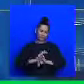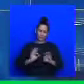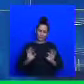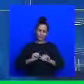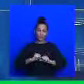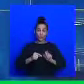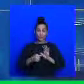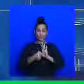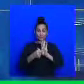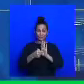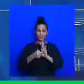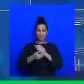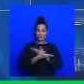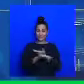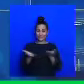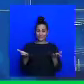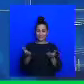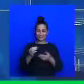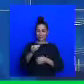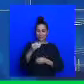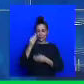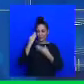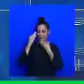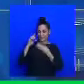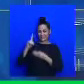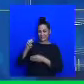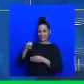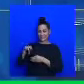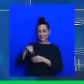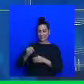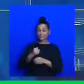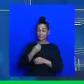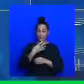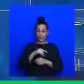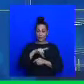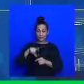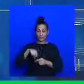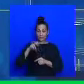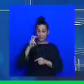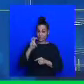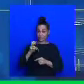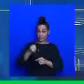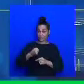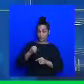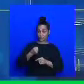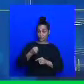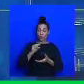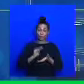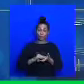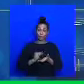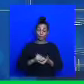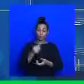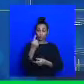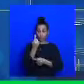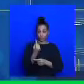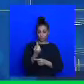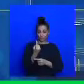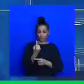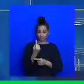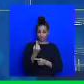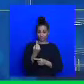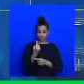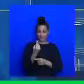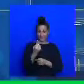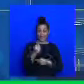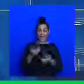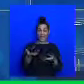toda a transparência. Muito obrigado, Denise. Muito bem. Vocês já viram que foram sorteados 5 dezenas. Falta uma dezena.